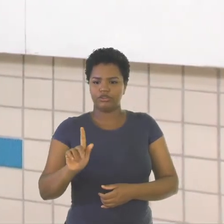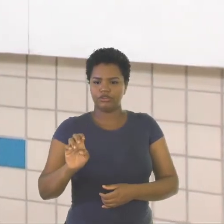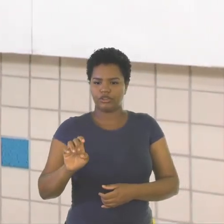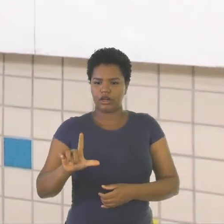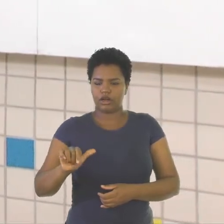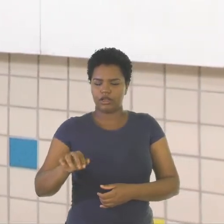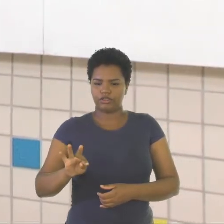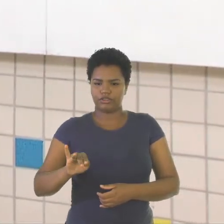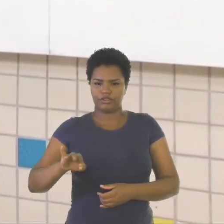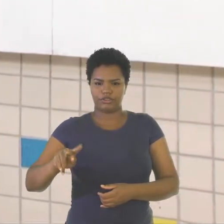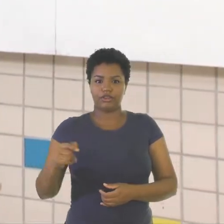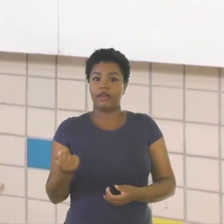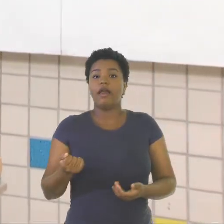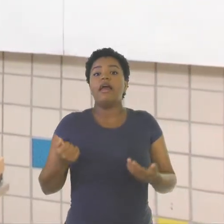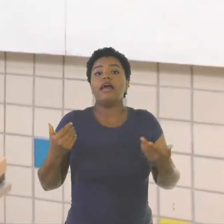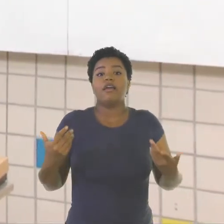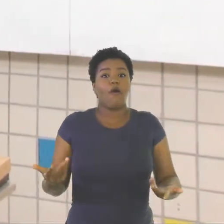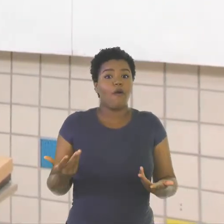lembra, Francisquinha?